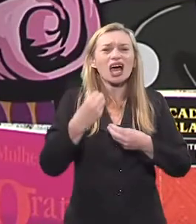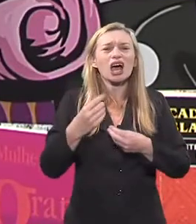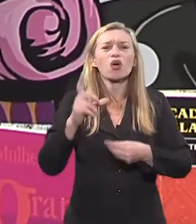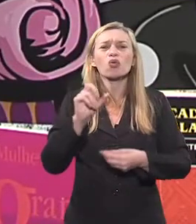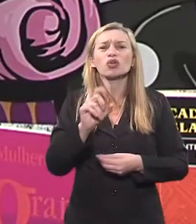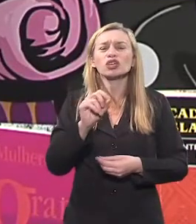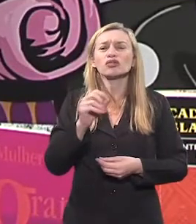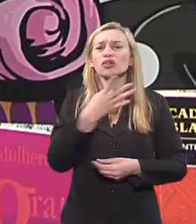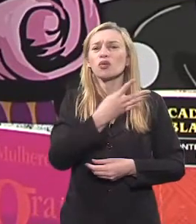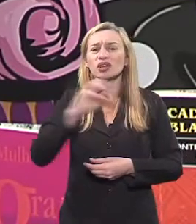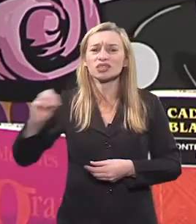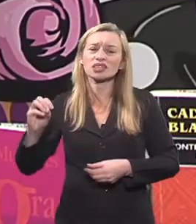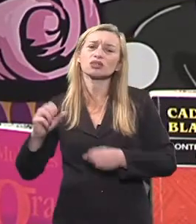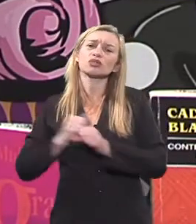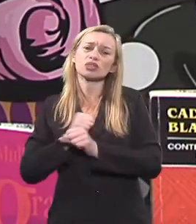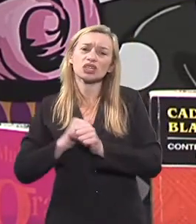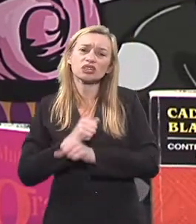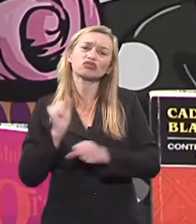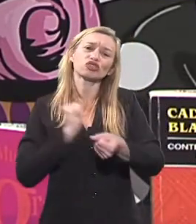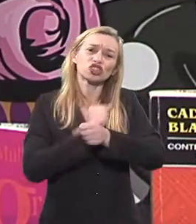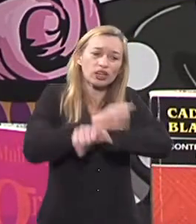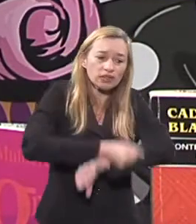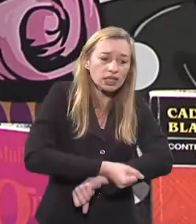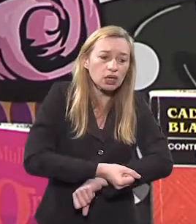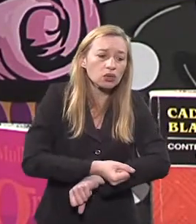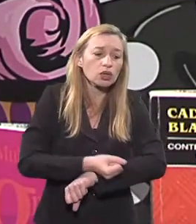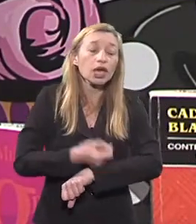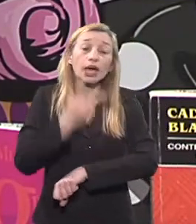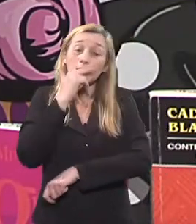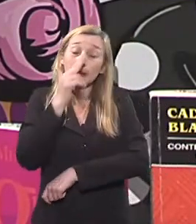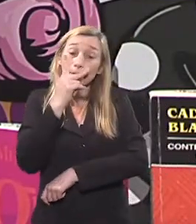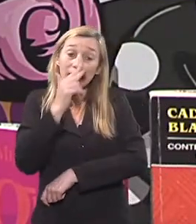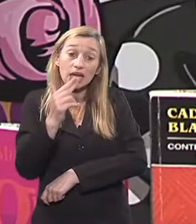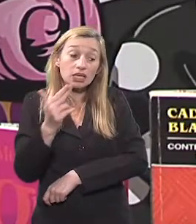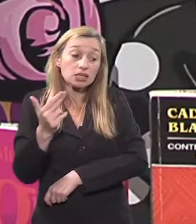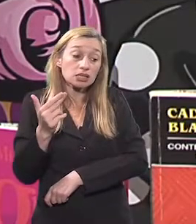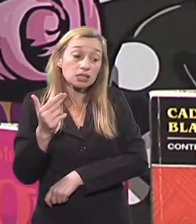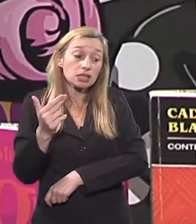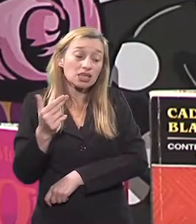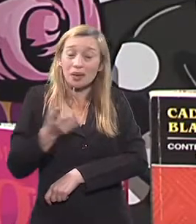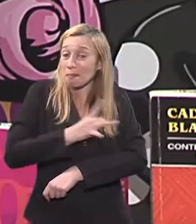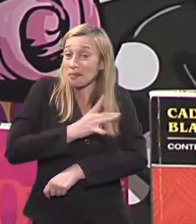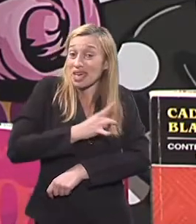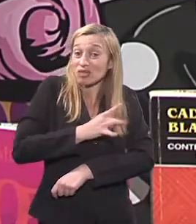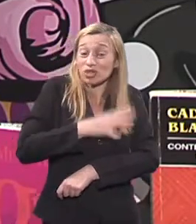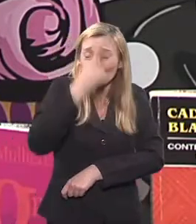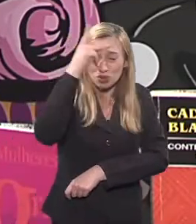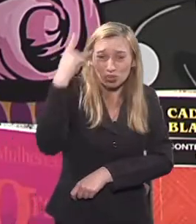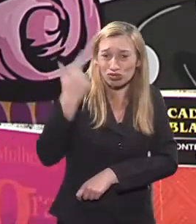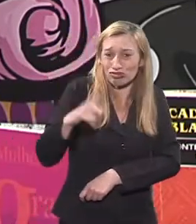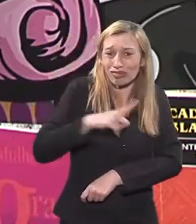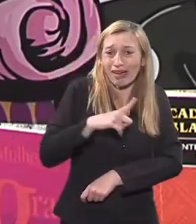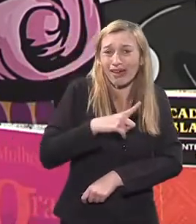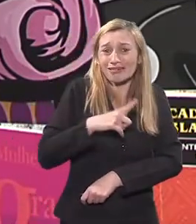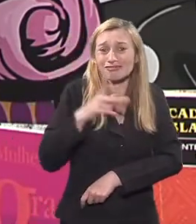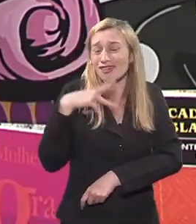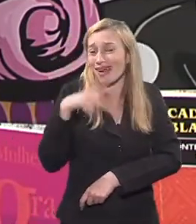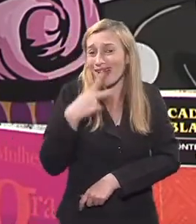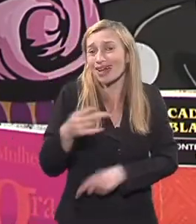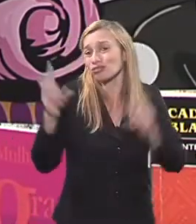repensar o que foram esses quase 400 anos de escravidão, que parece que é um medo que as pessoas têm